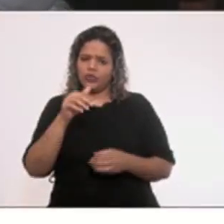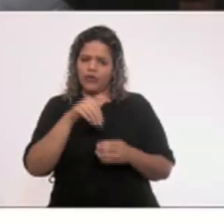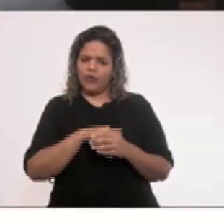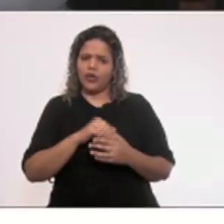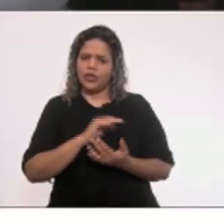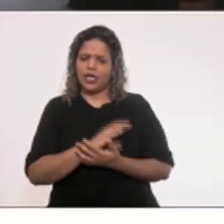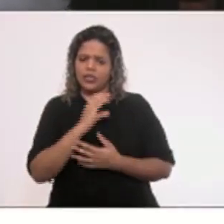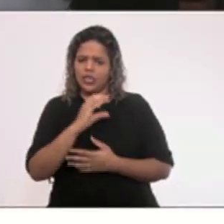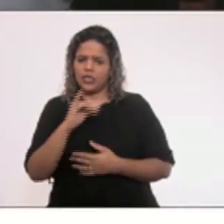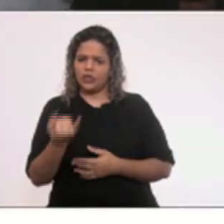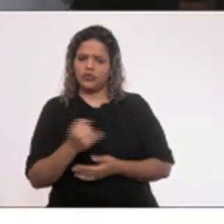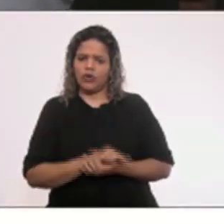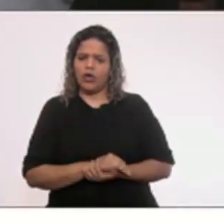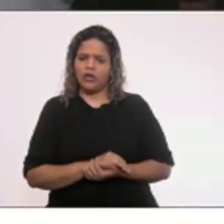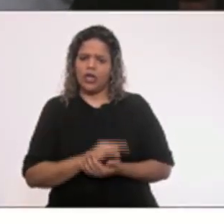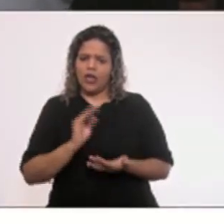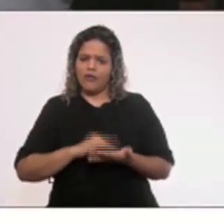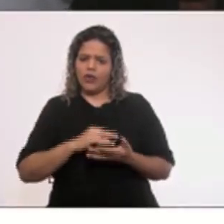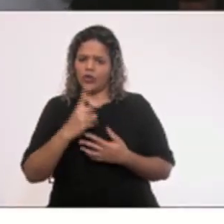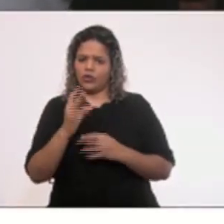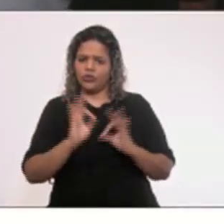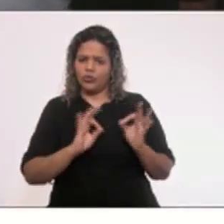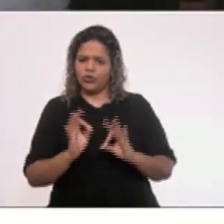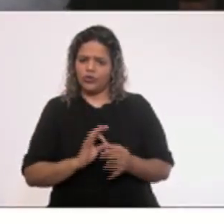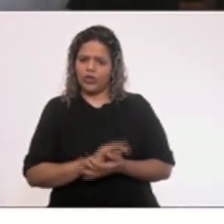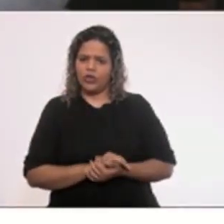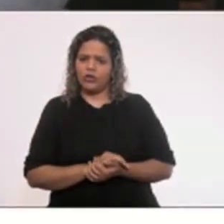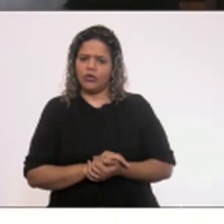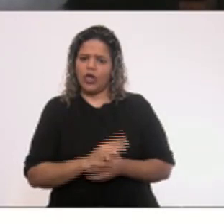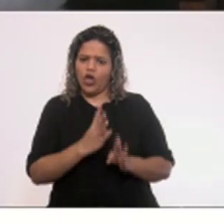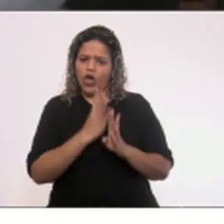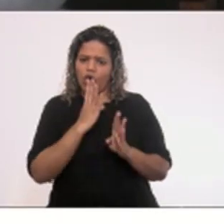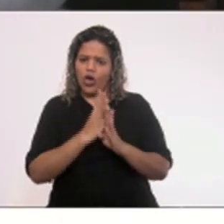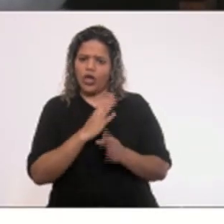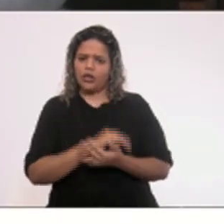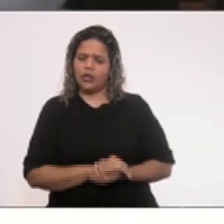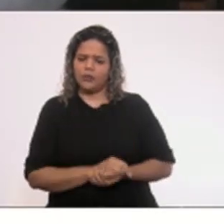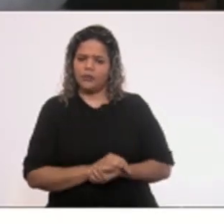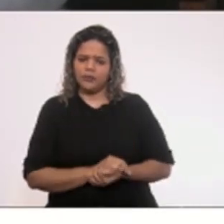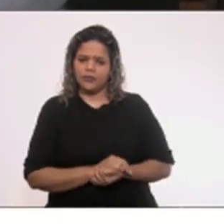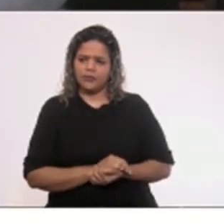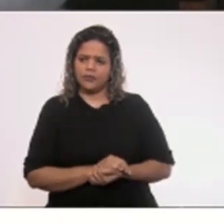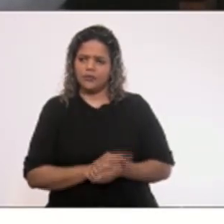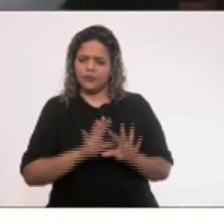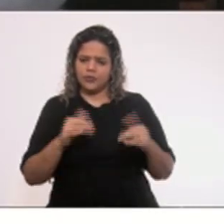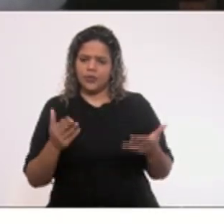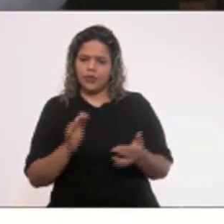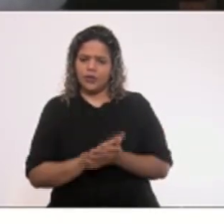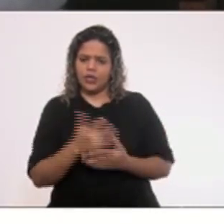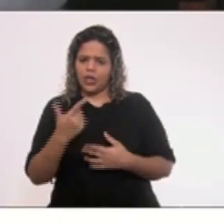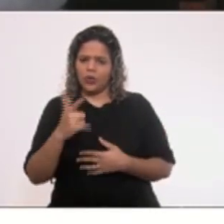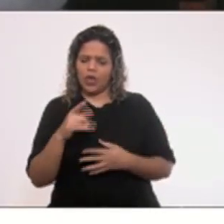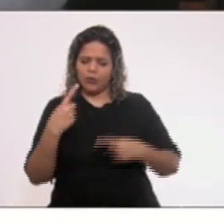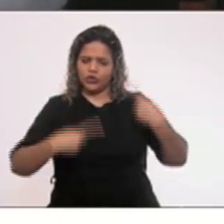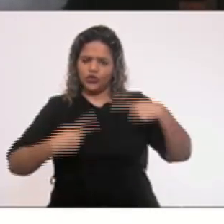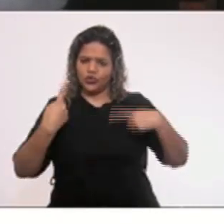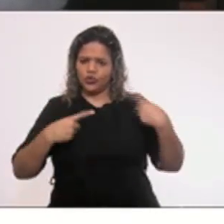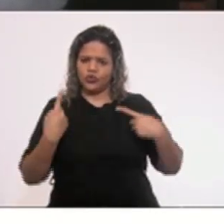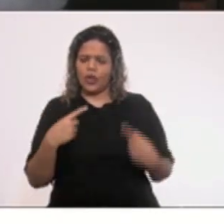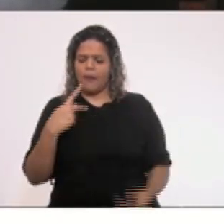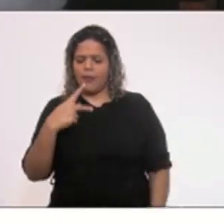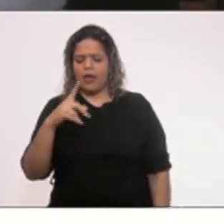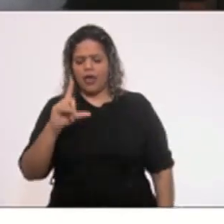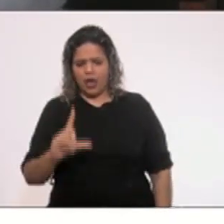parecer da CCJ, faltam dois projetos, aí eu concedo pela ordem de Vossa Excelência, antes de encerrar. Então, não havendo quem queira discutir o